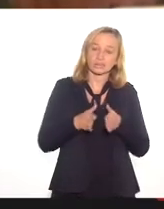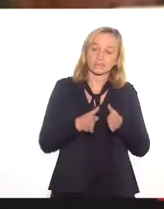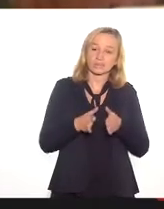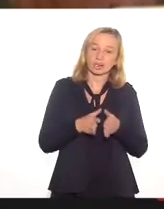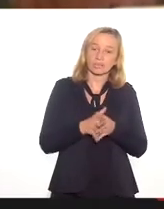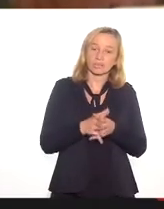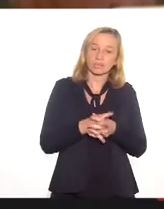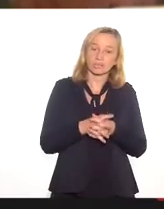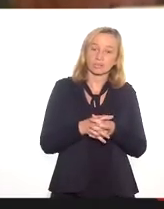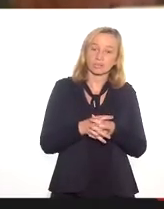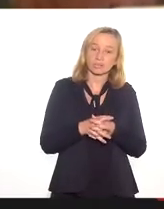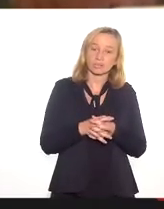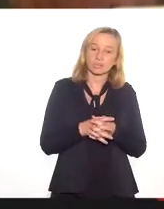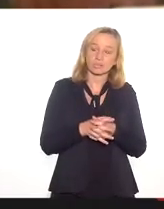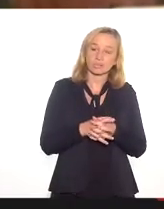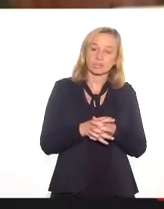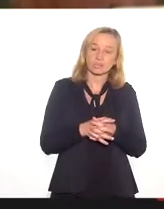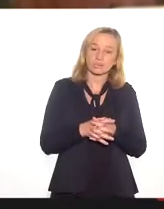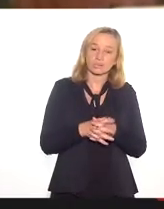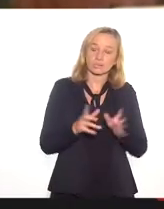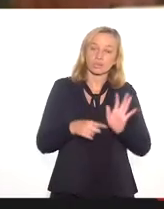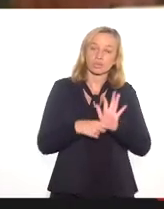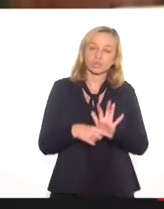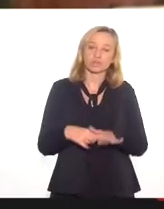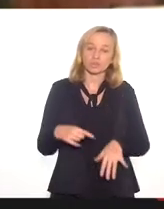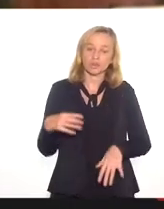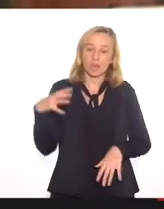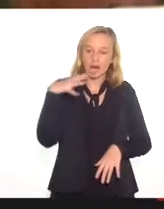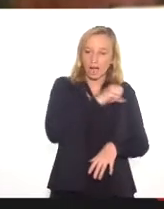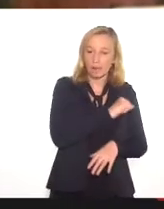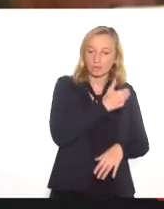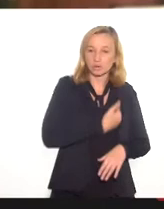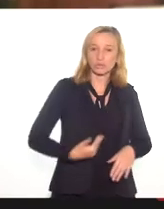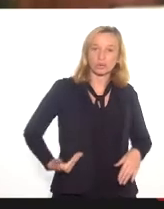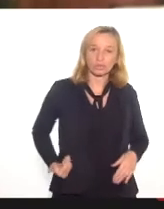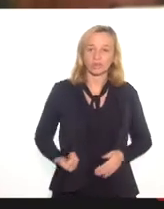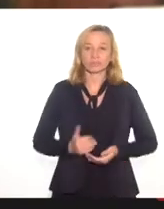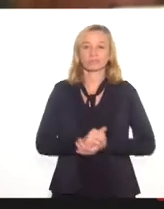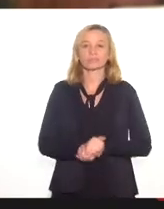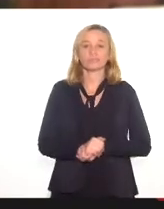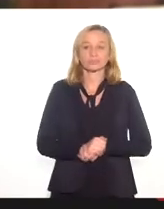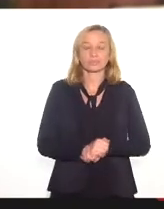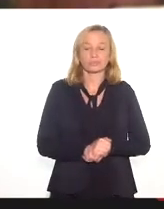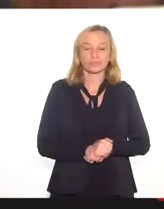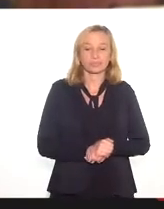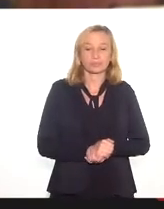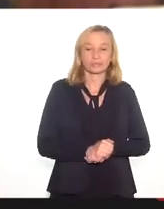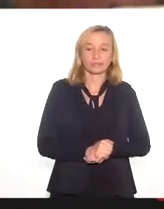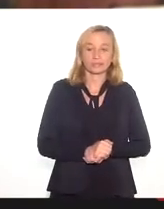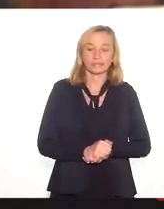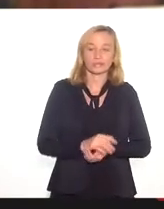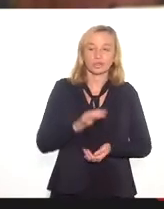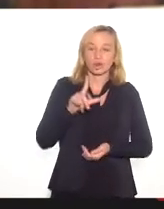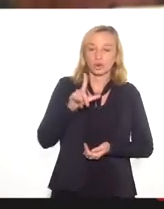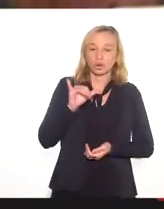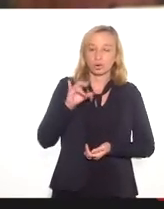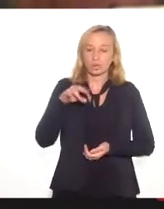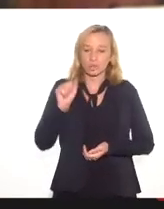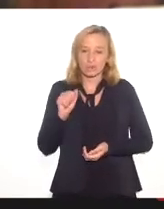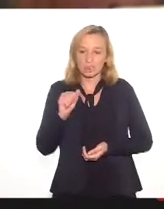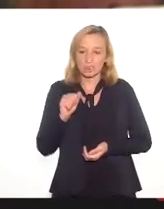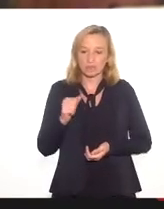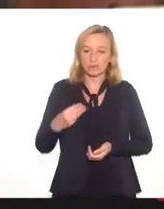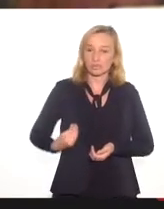um benefício emergencial, como foi o auxílio emergencial. Lúcia Xavier de Crioula está aqui e